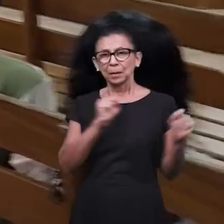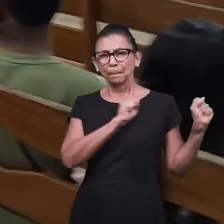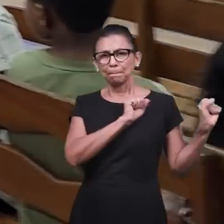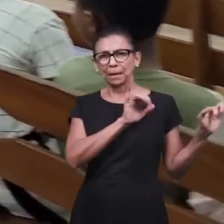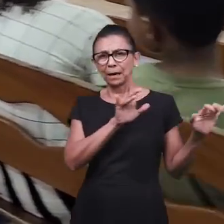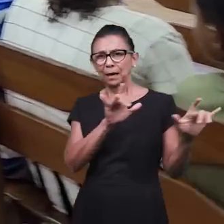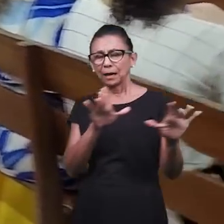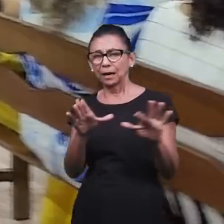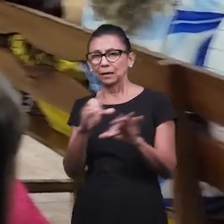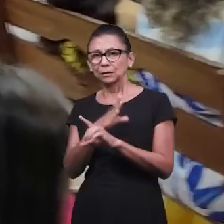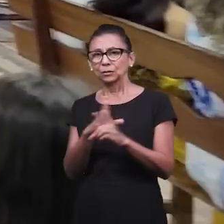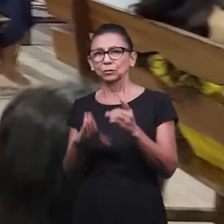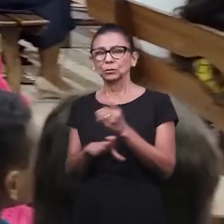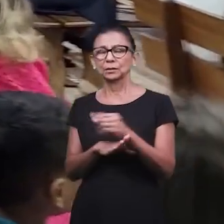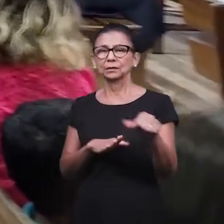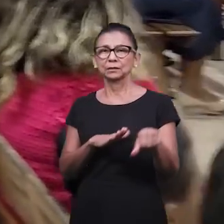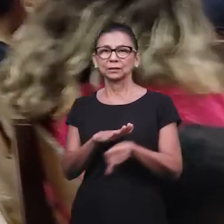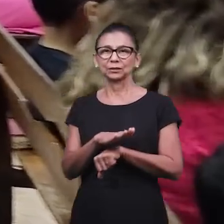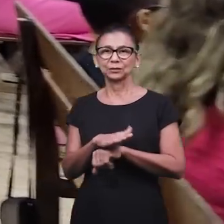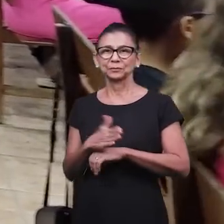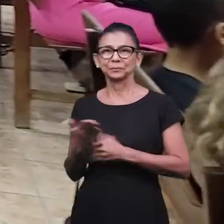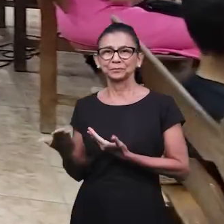culto à noite.